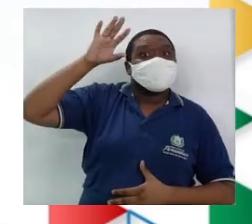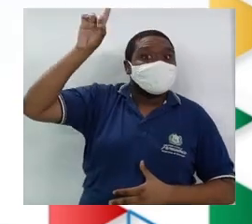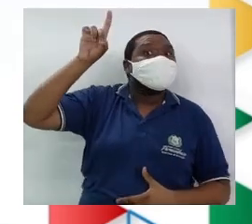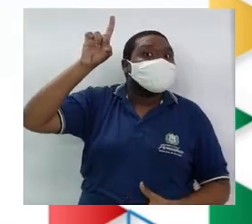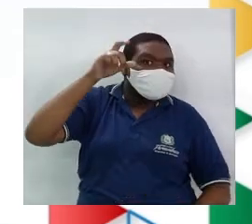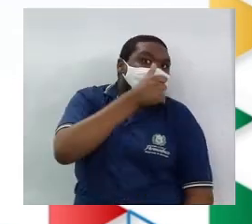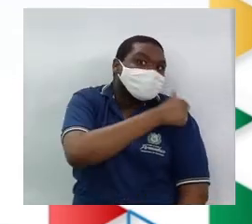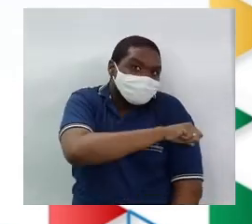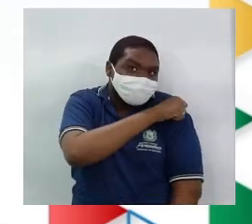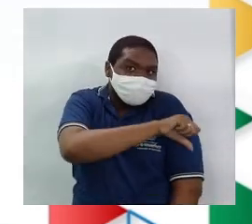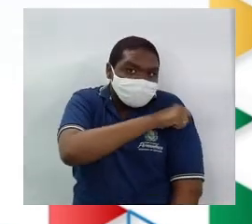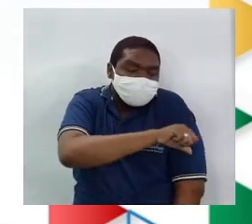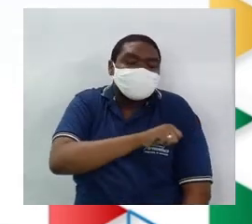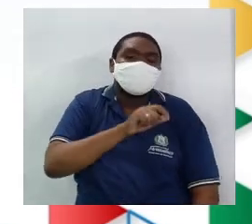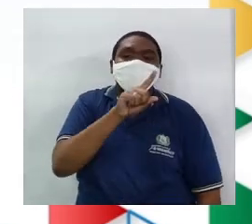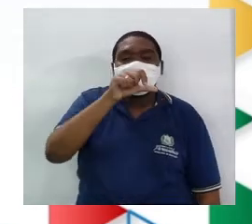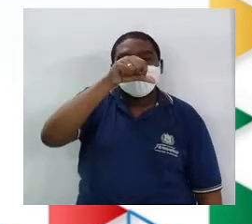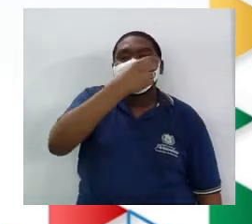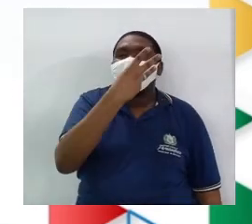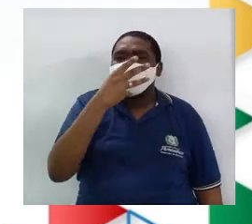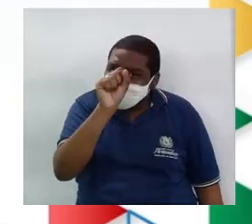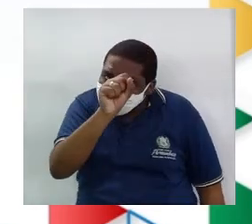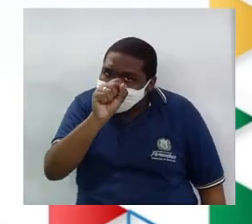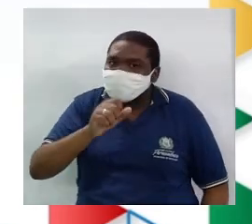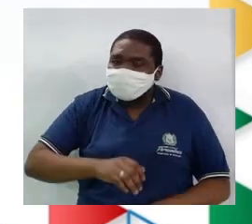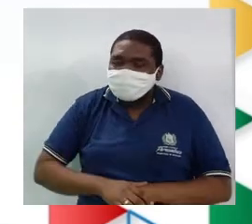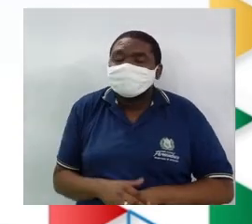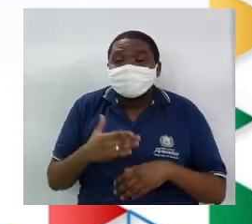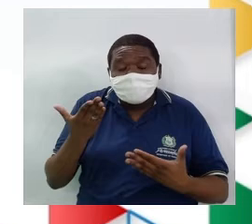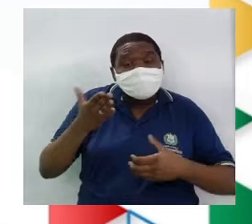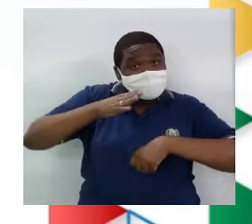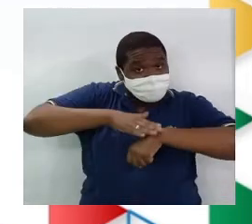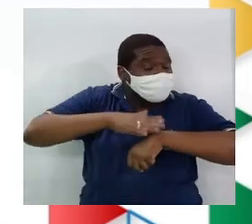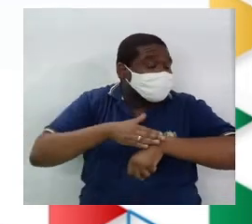de Janeiro, em 48. E naquela